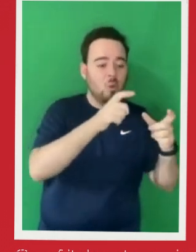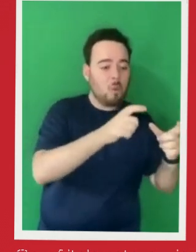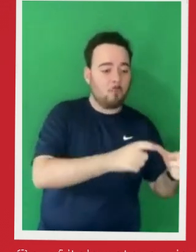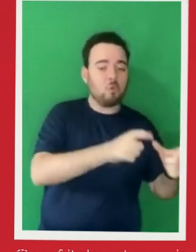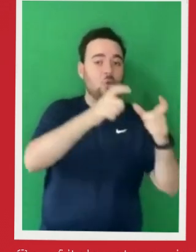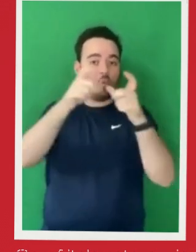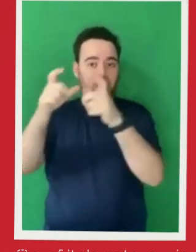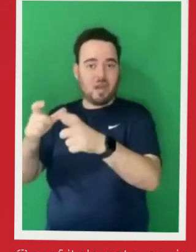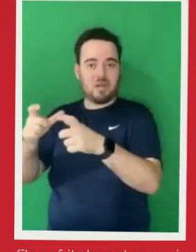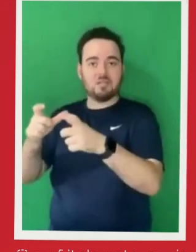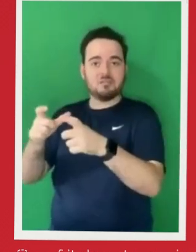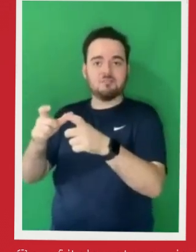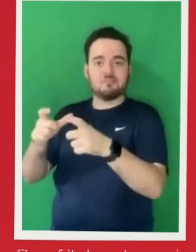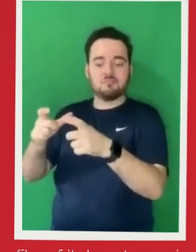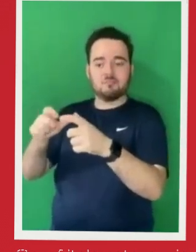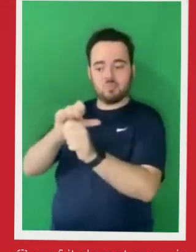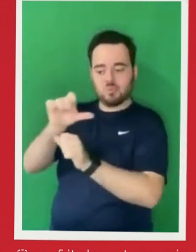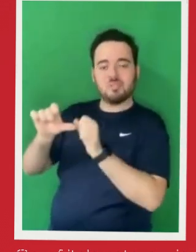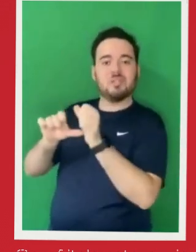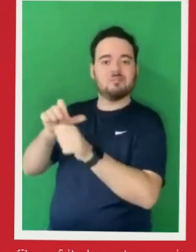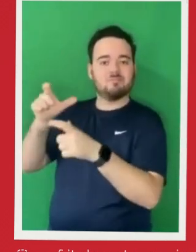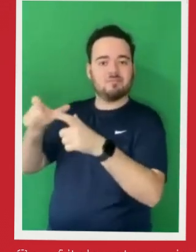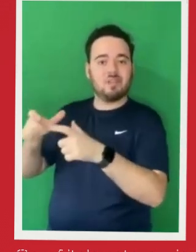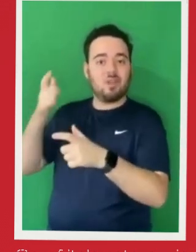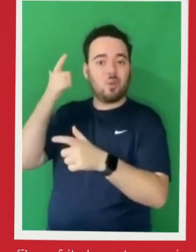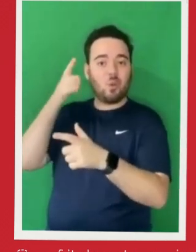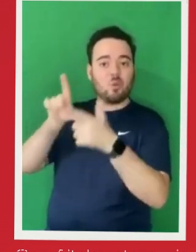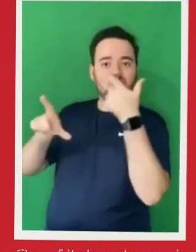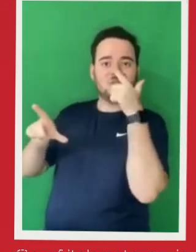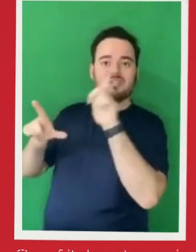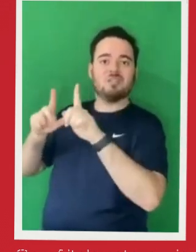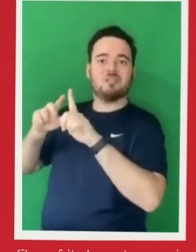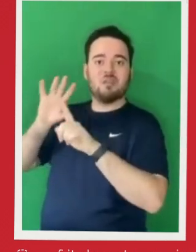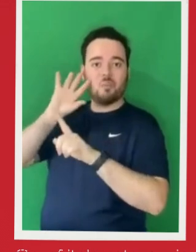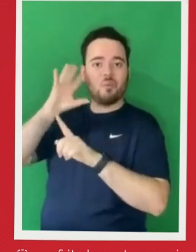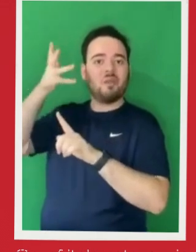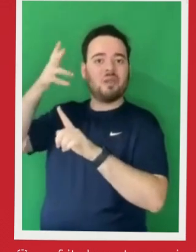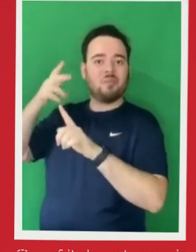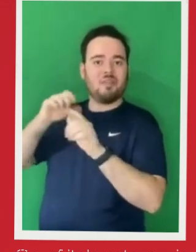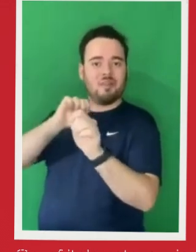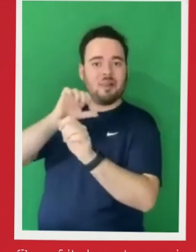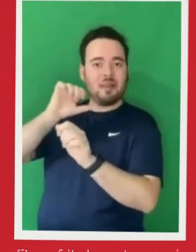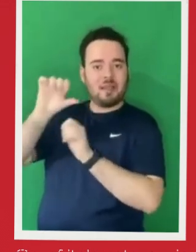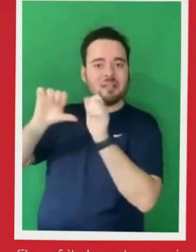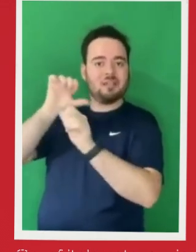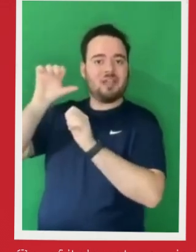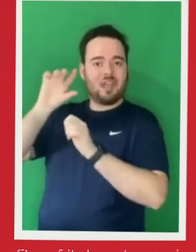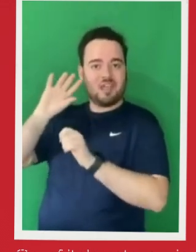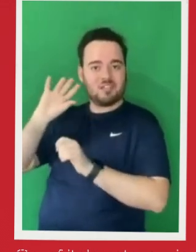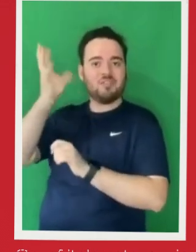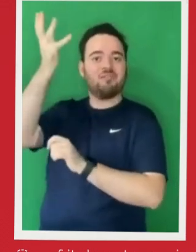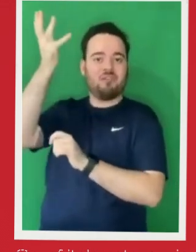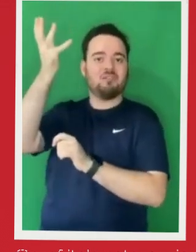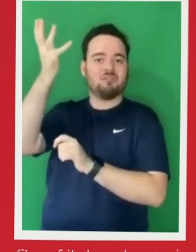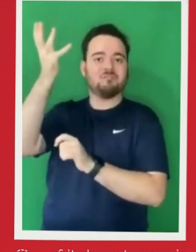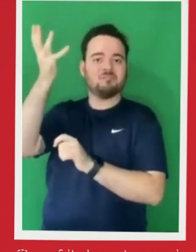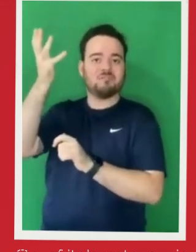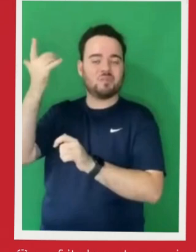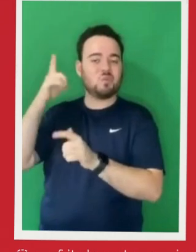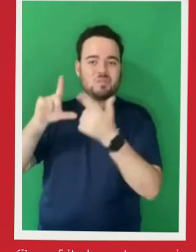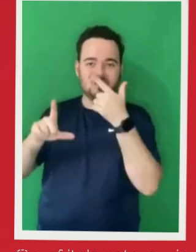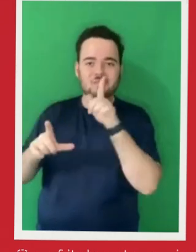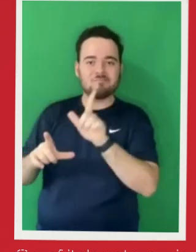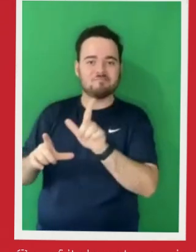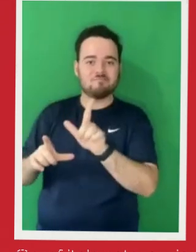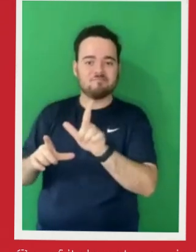você muda o lugar que você está estudando, você vai conseguir talvez solucionar aquele problema, aquela ideia, a apreensão do que